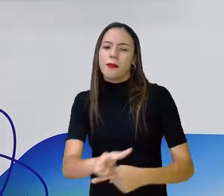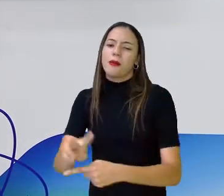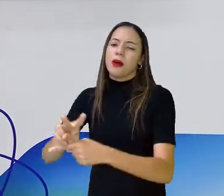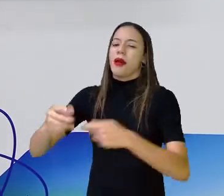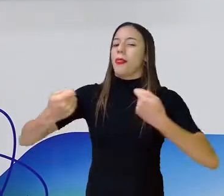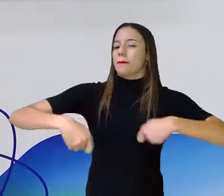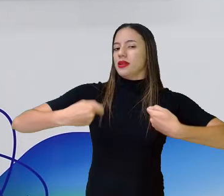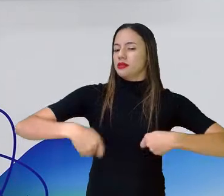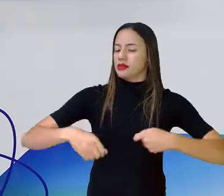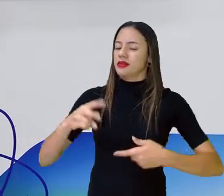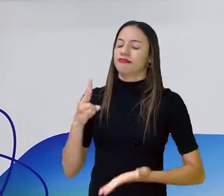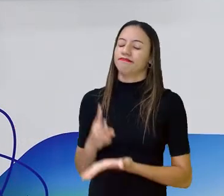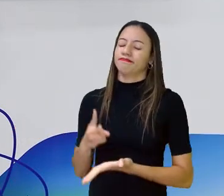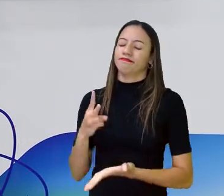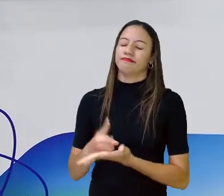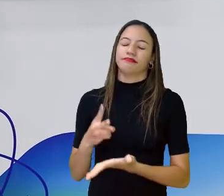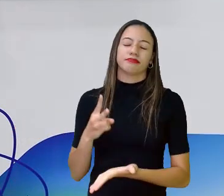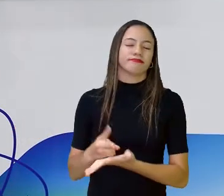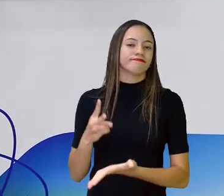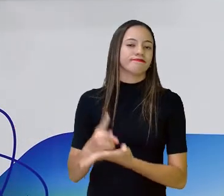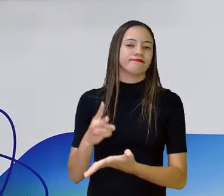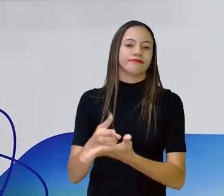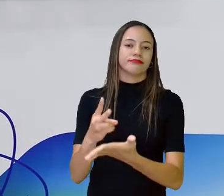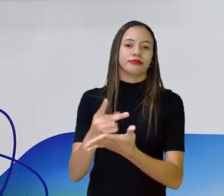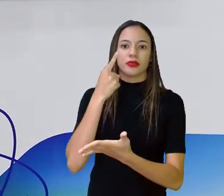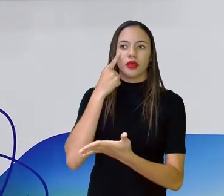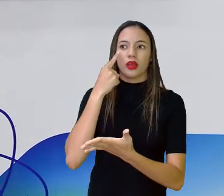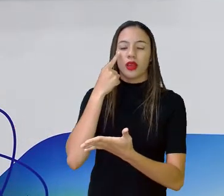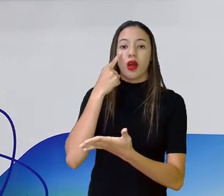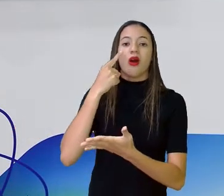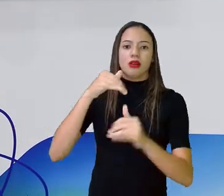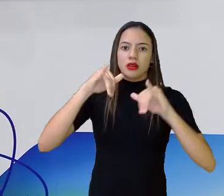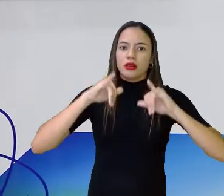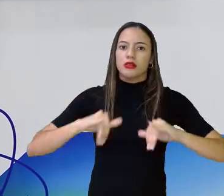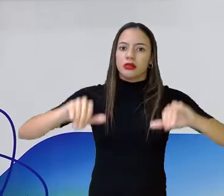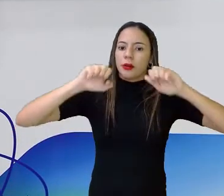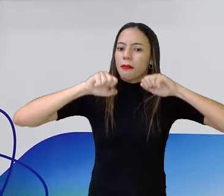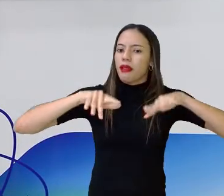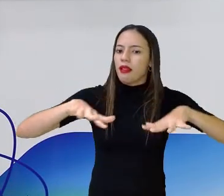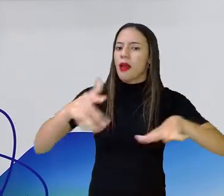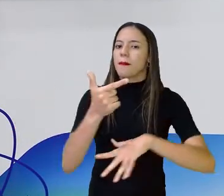gente precisa sempre levar essa mensagem